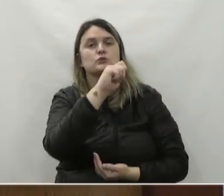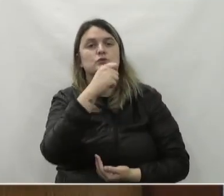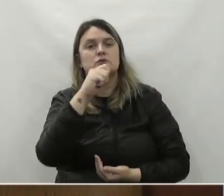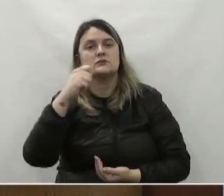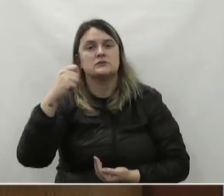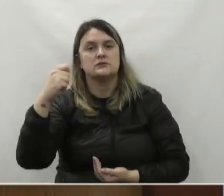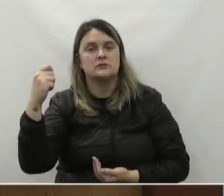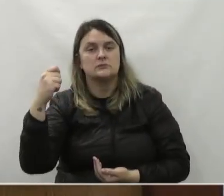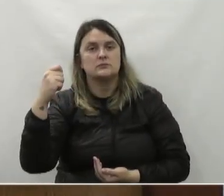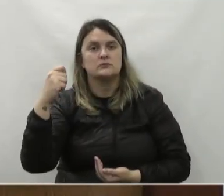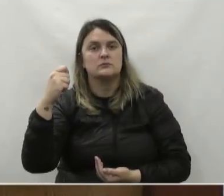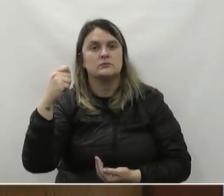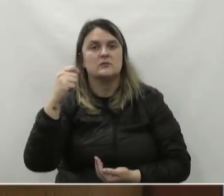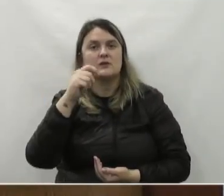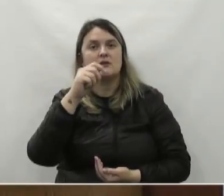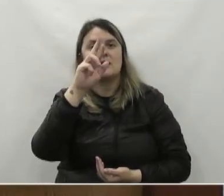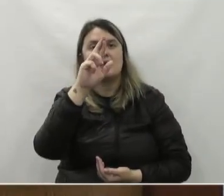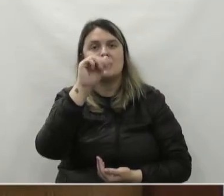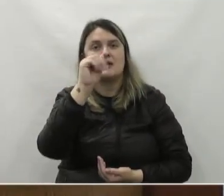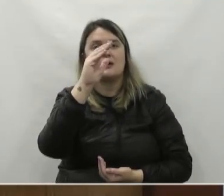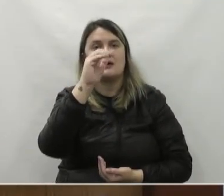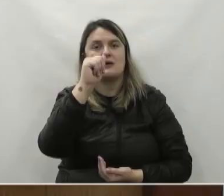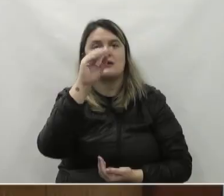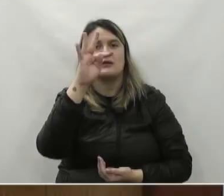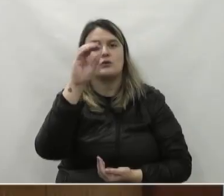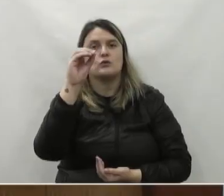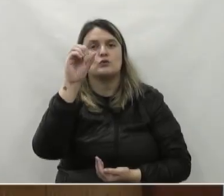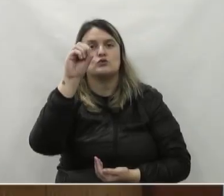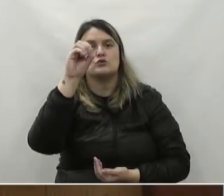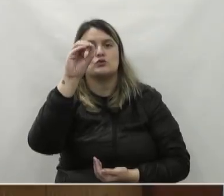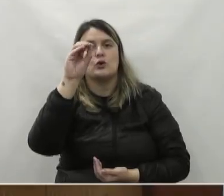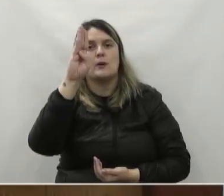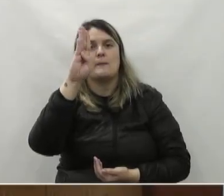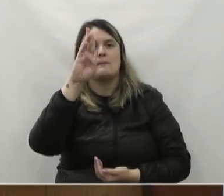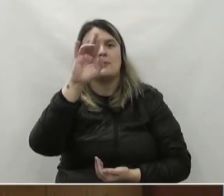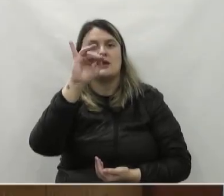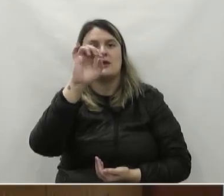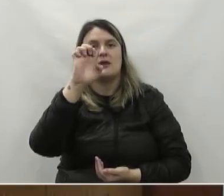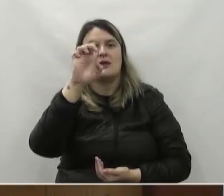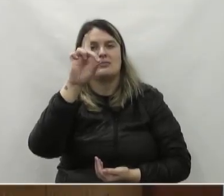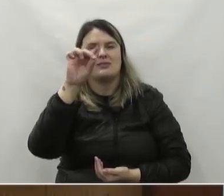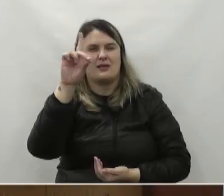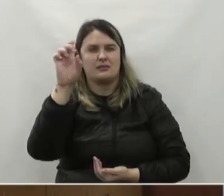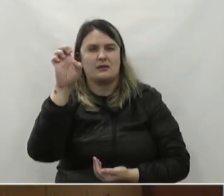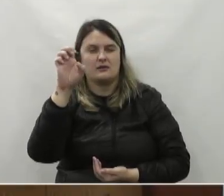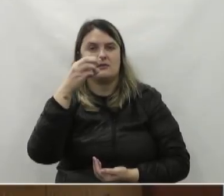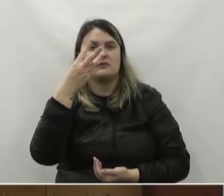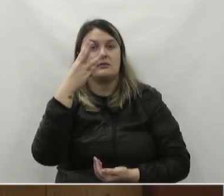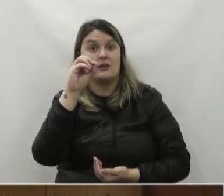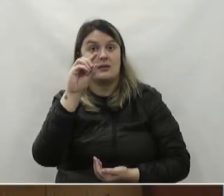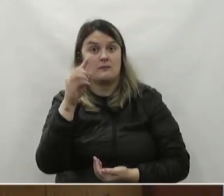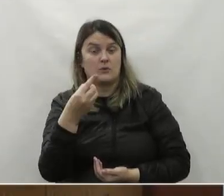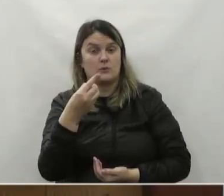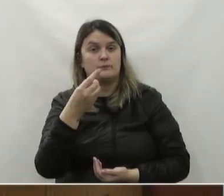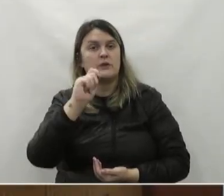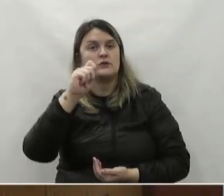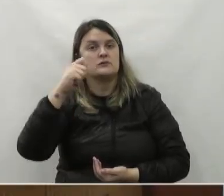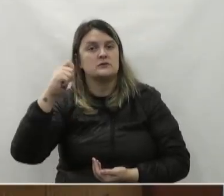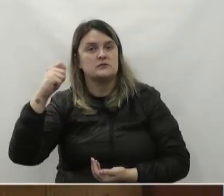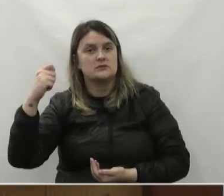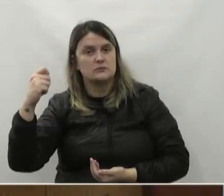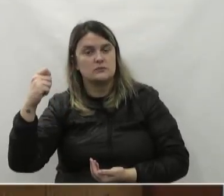Associação Recanto da Sobriedade, que é o Ares, né? R$30 mil,